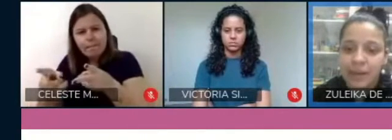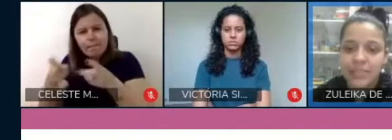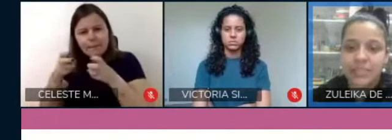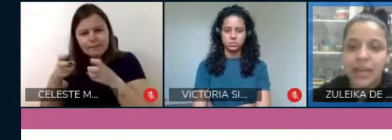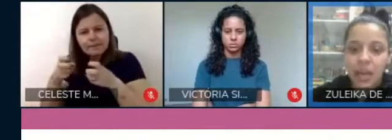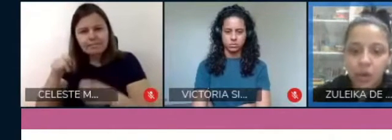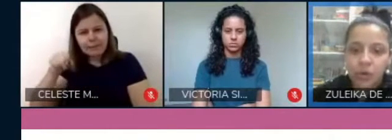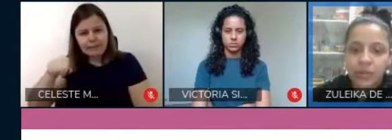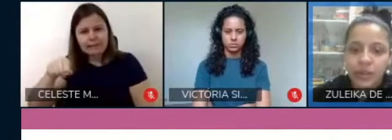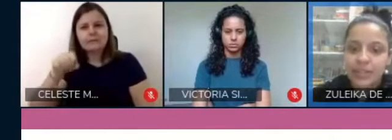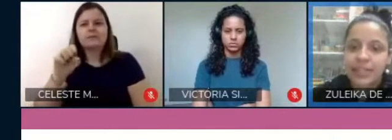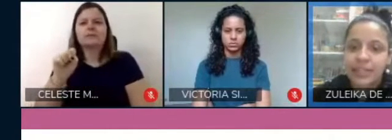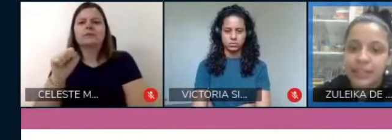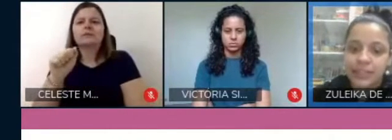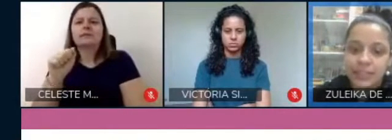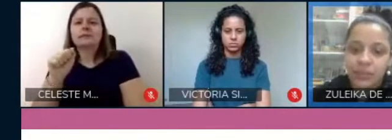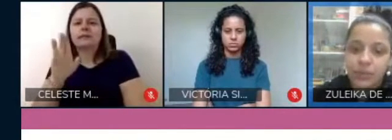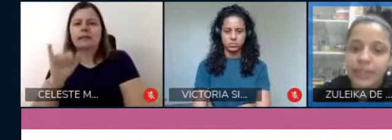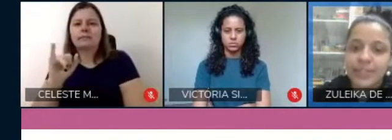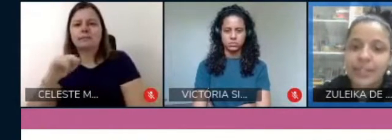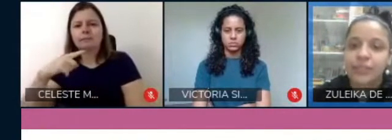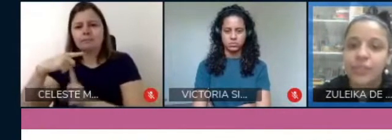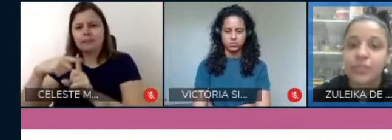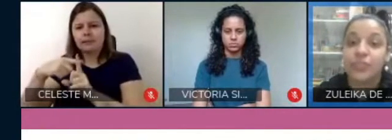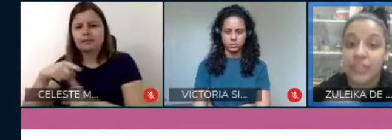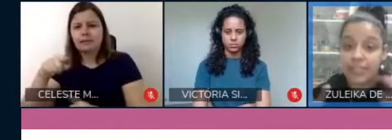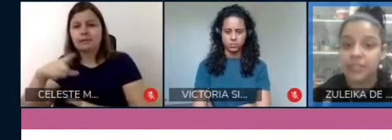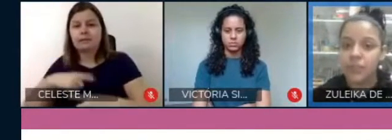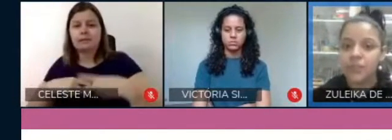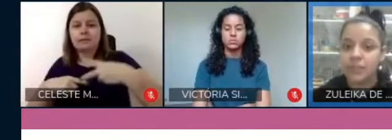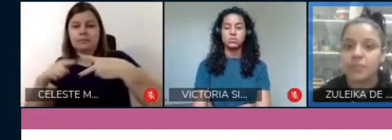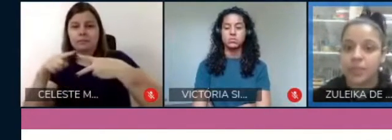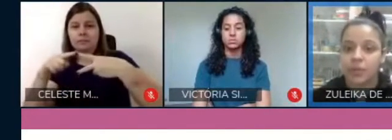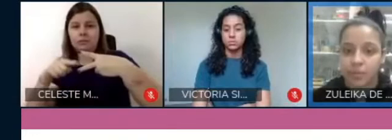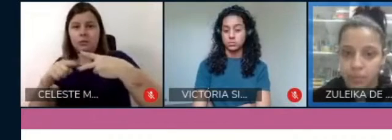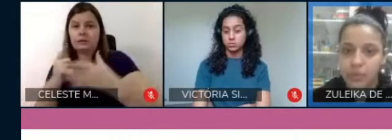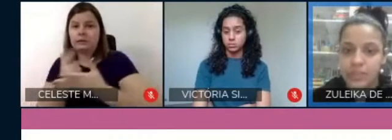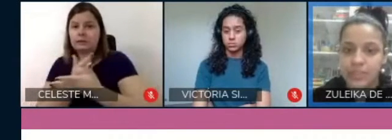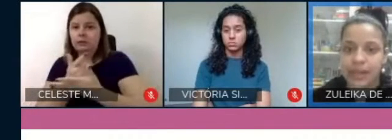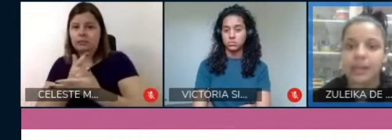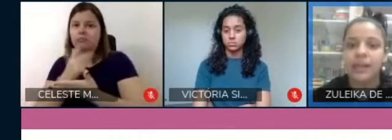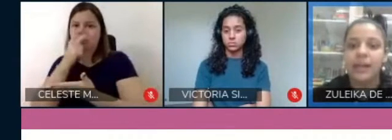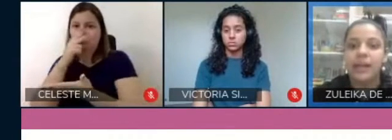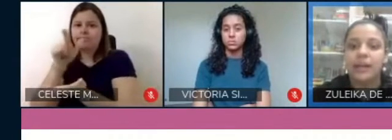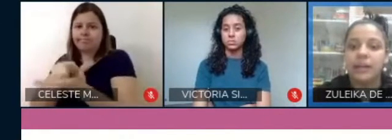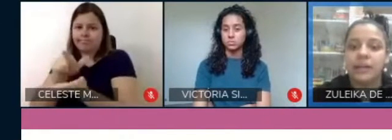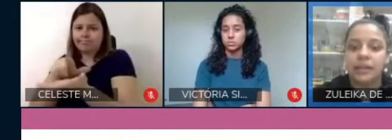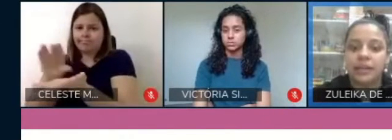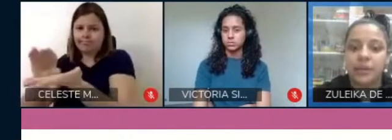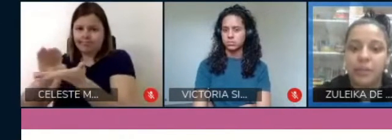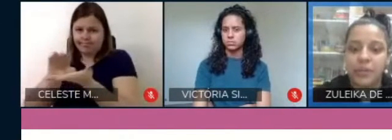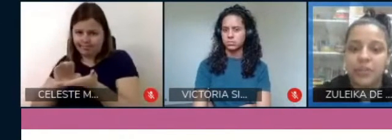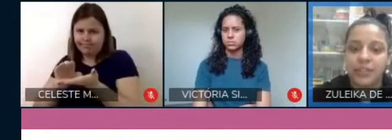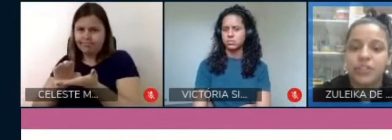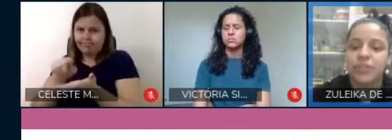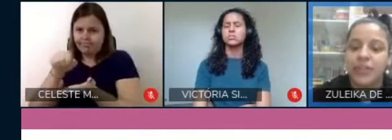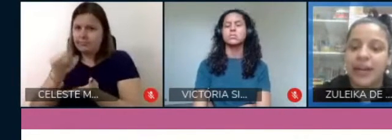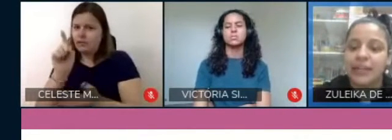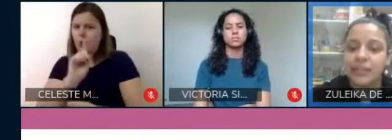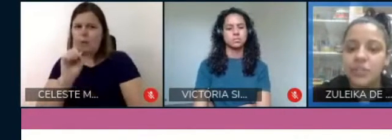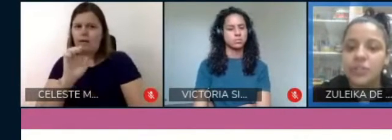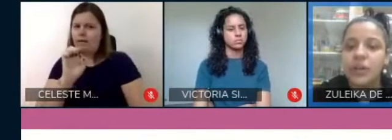dentro do Sabe Mais. Quando esse aqui são 2 livros físicos, não são e-books, tá? E eu